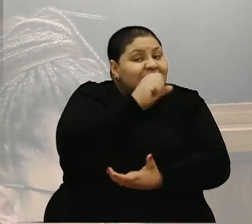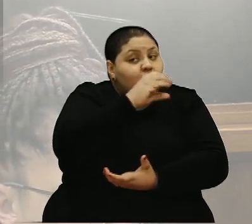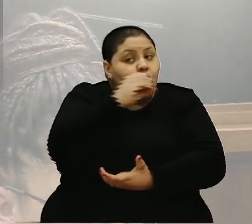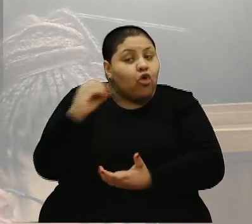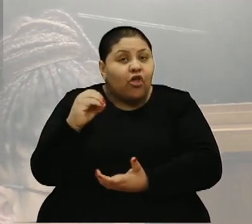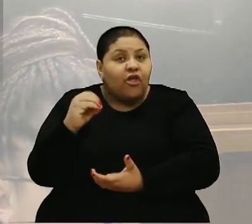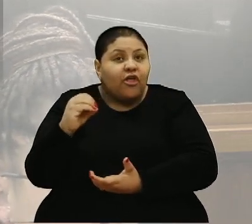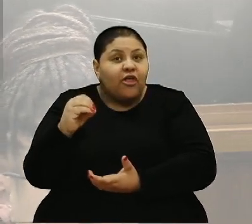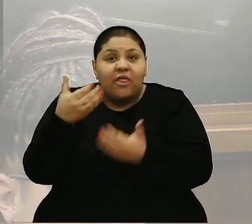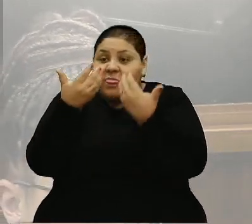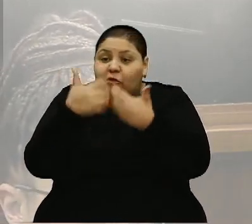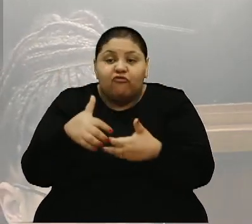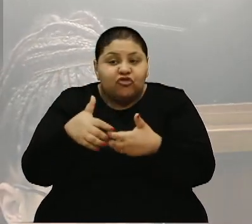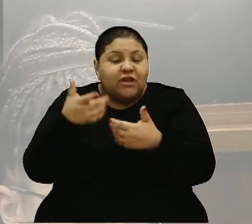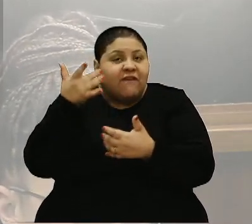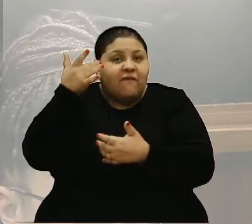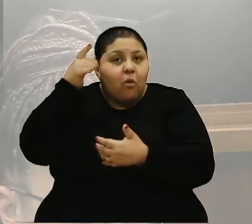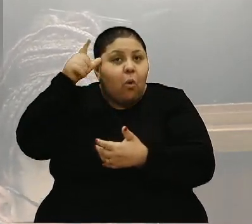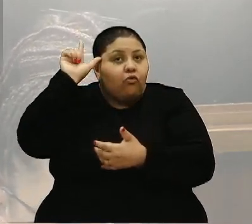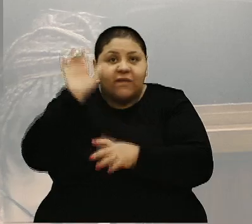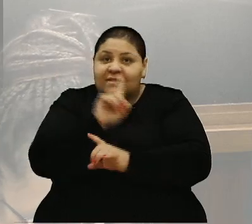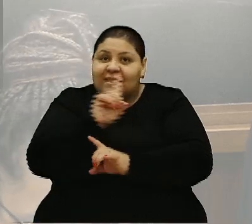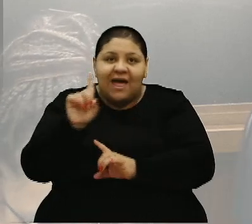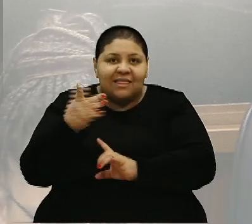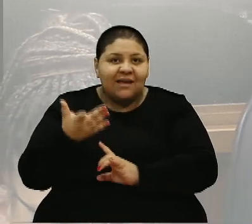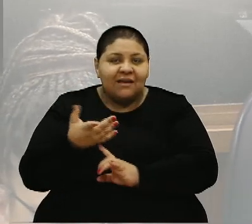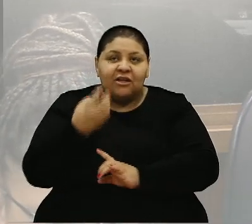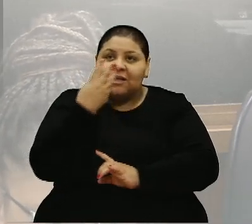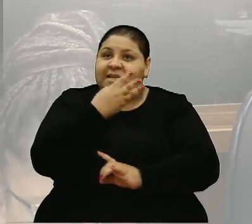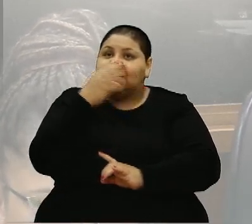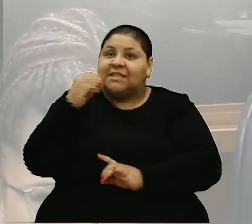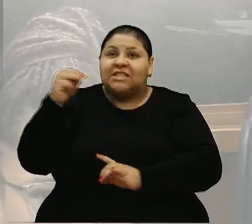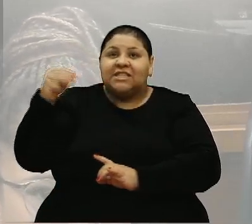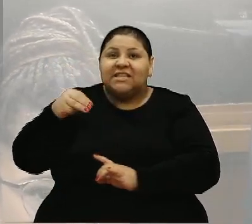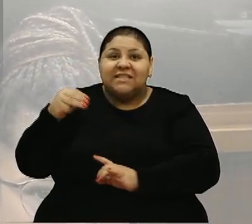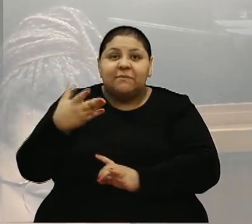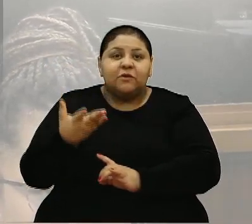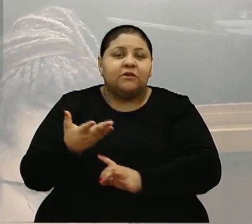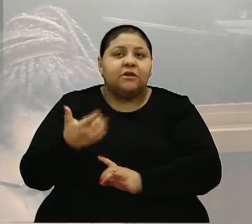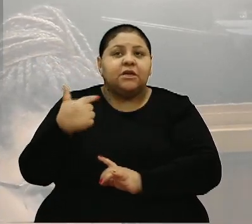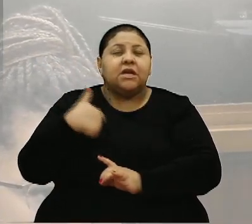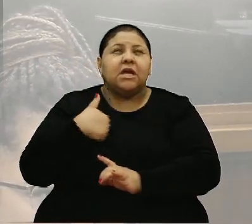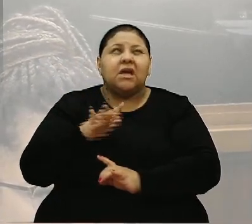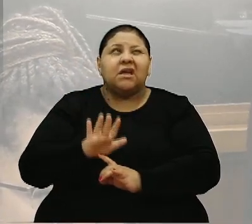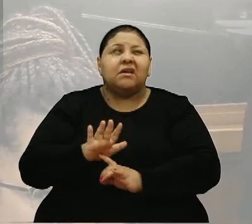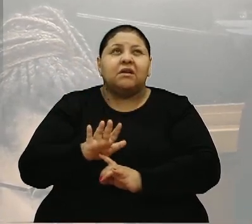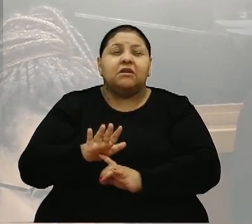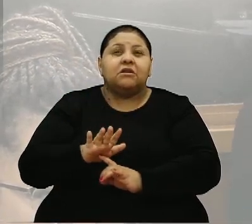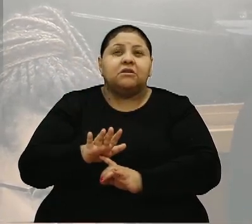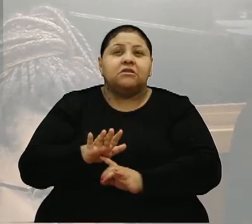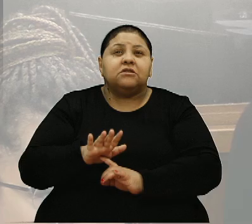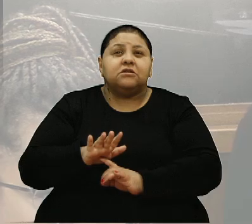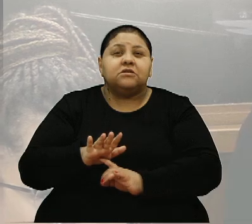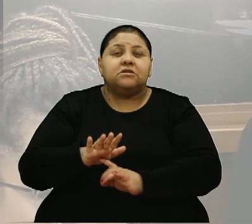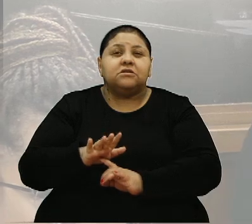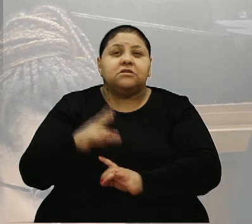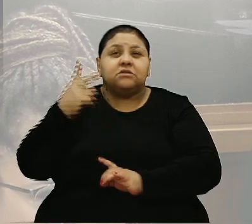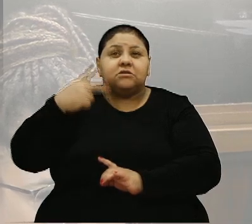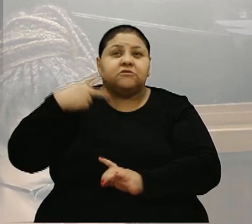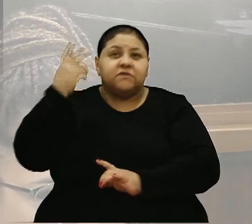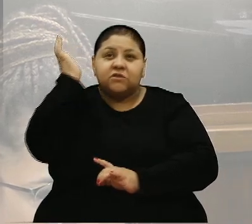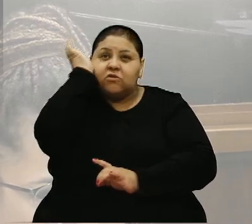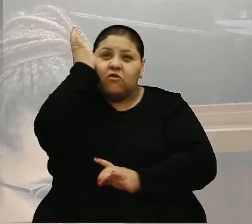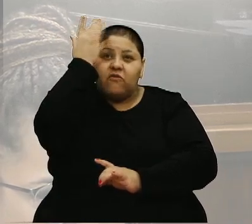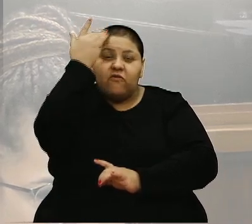não funcionava ontem. Não funciona. 30 minutos, 20 minutos. Olha, eu fiquei... Vereador Felipe, o senhor que gosta